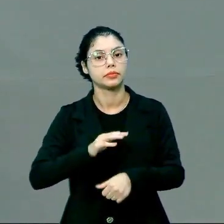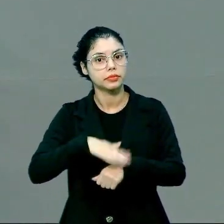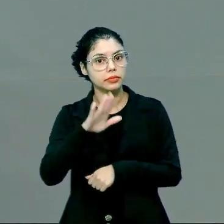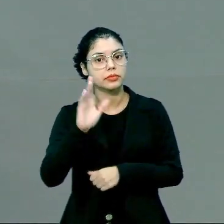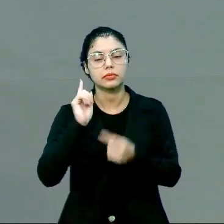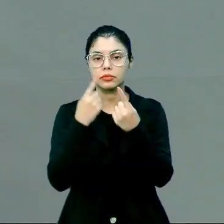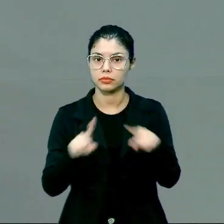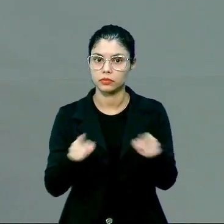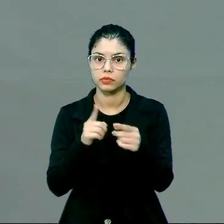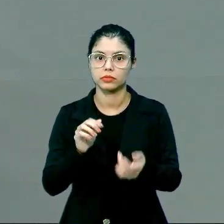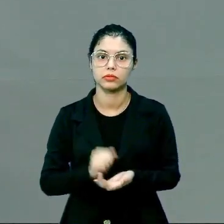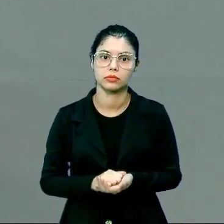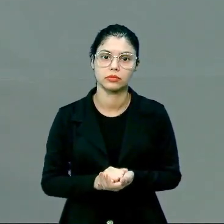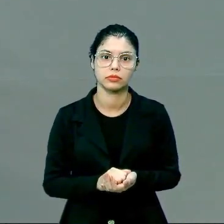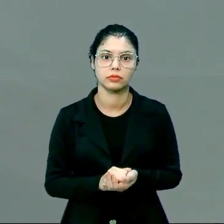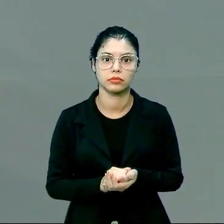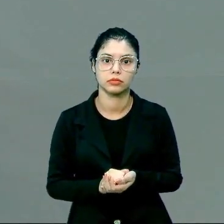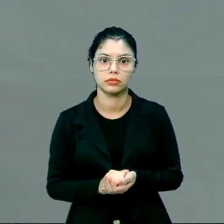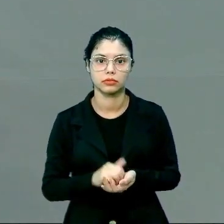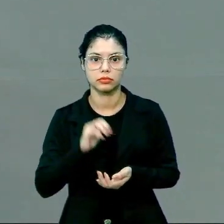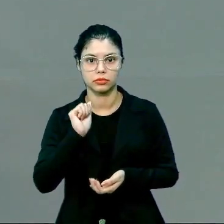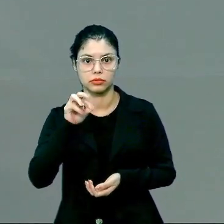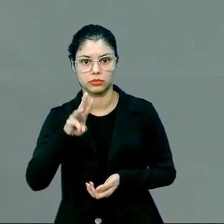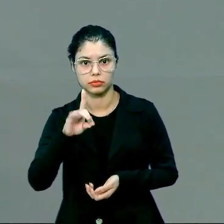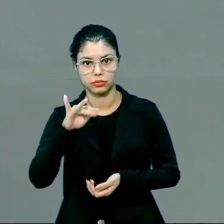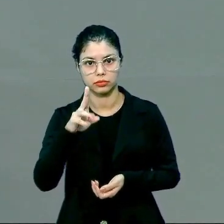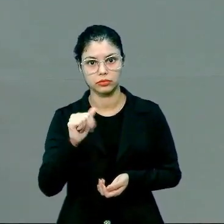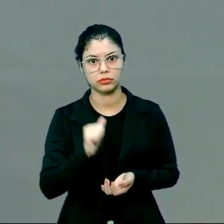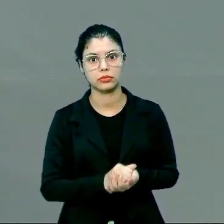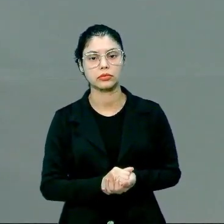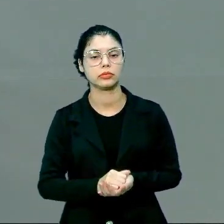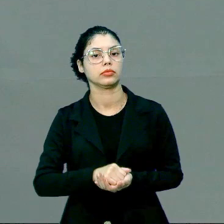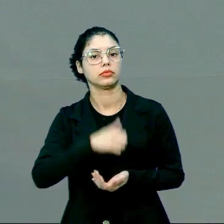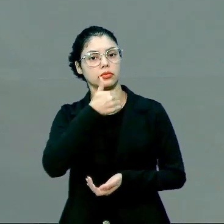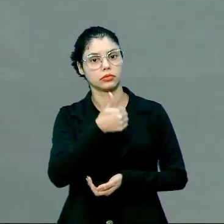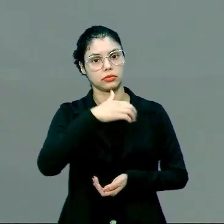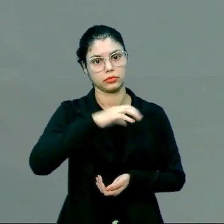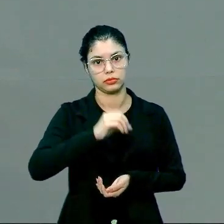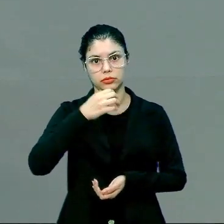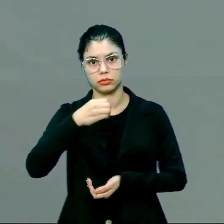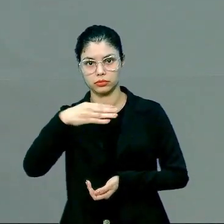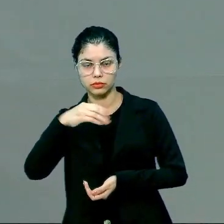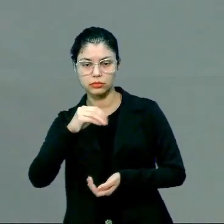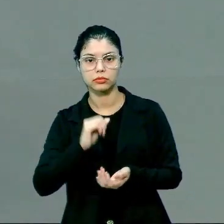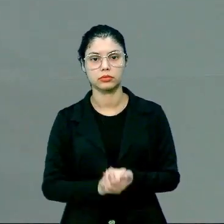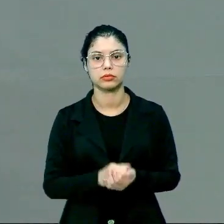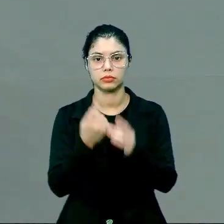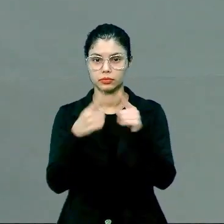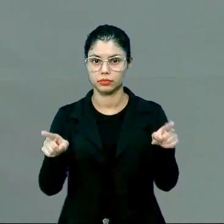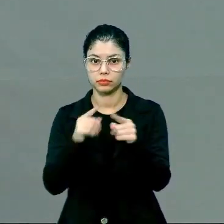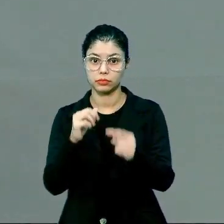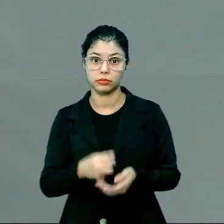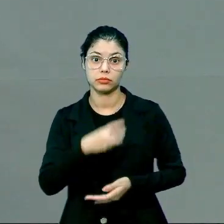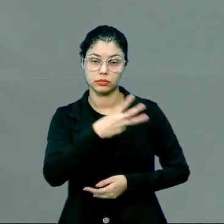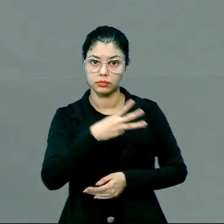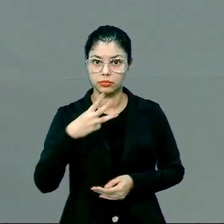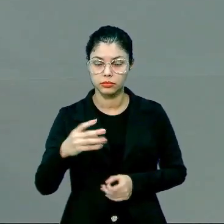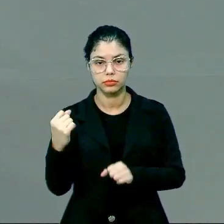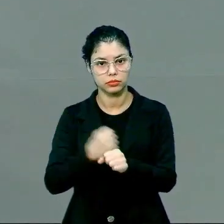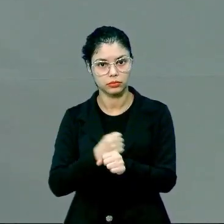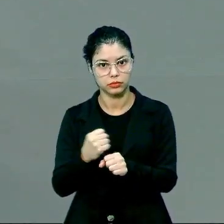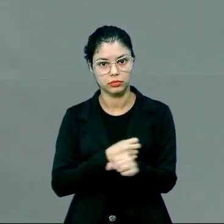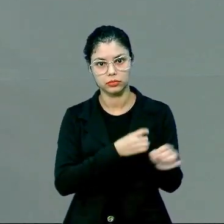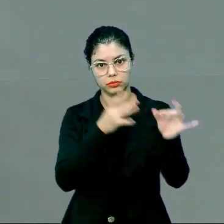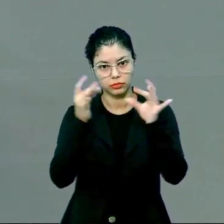é uma música composta pelo Almir Sater e o Renato Teixeira em 1990. Quer dizer, a música está com 33 anos